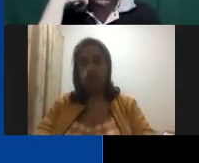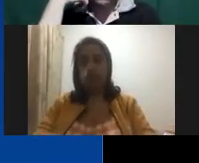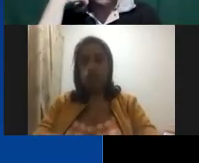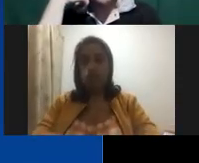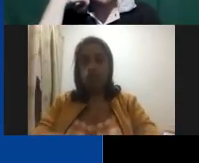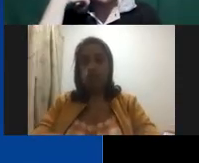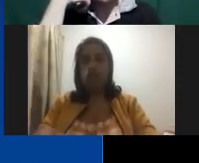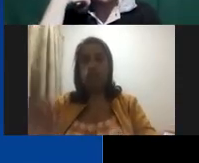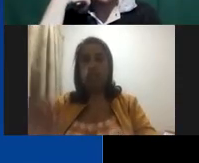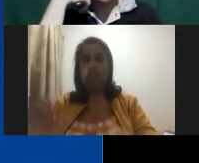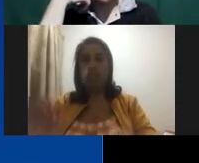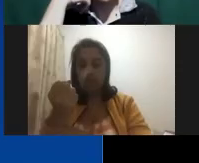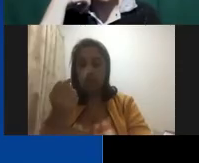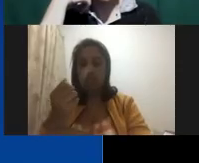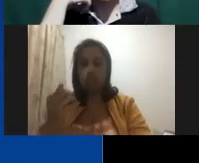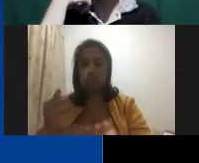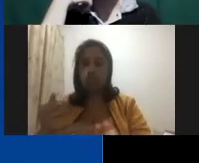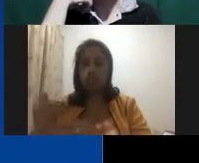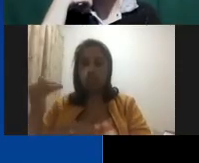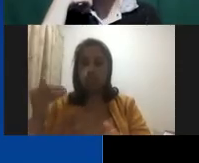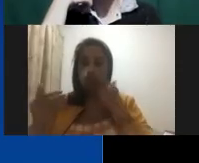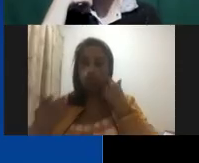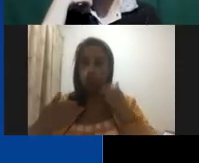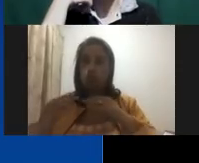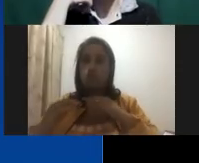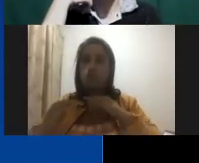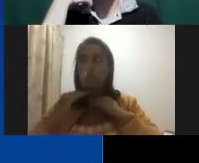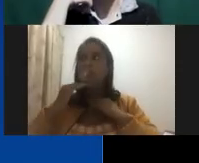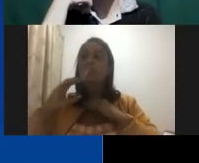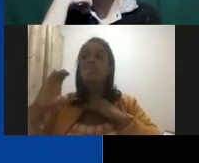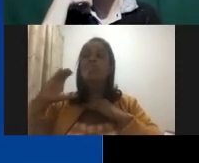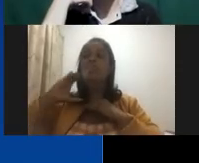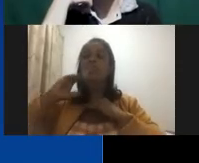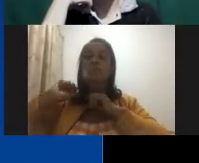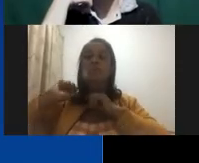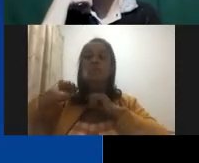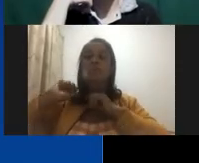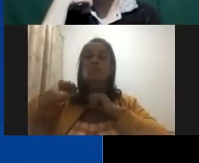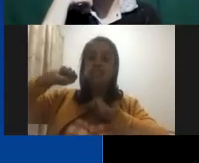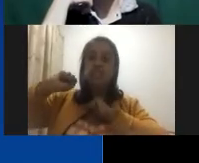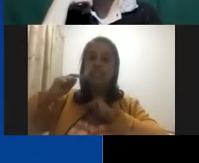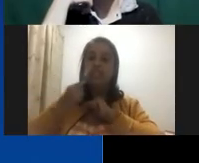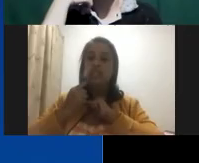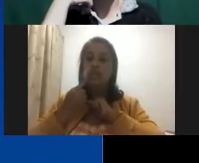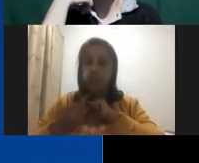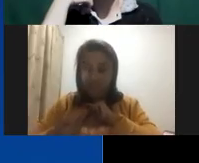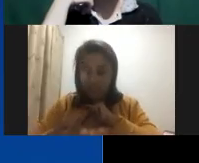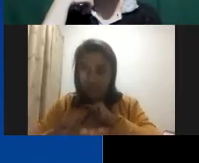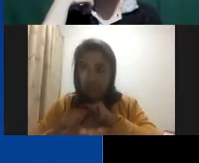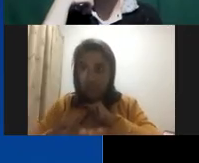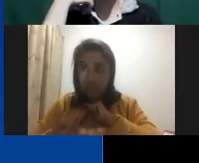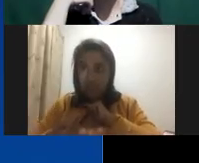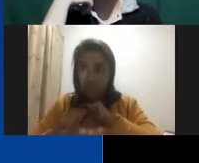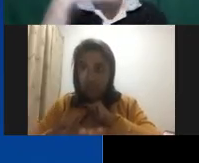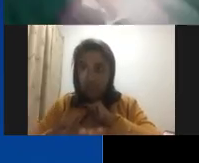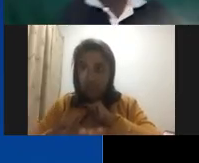escápula, extensão da coluna cervical, daí a importância dele na cervical, inclinação homolateral, então ele inclina o